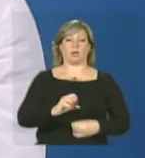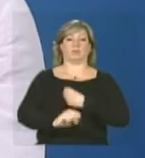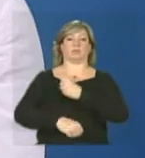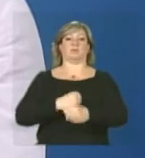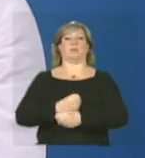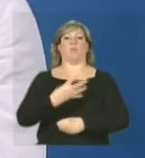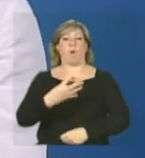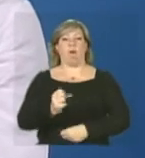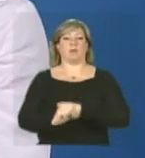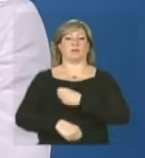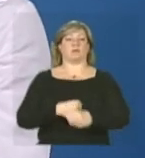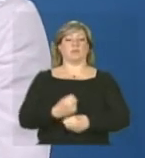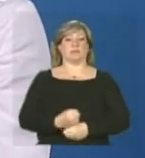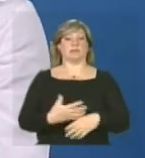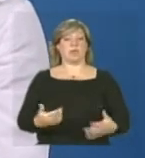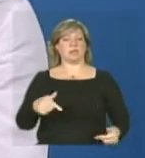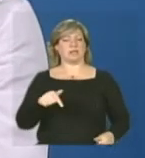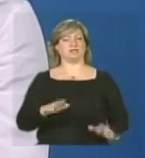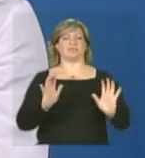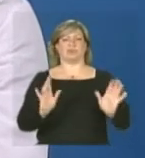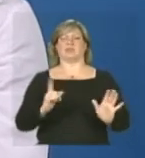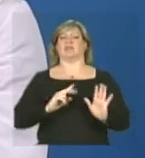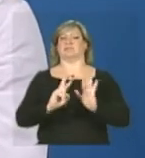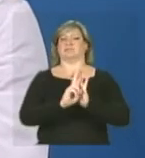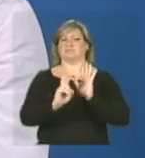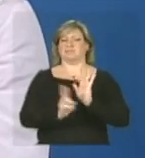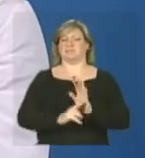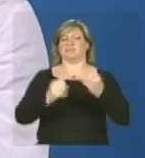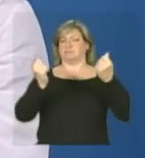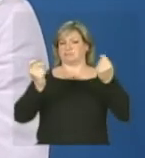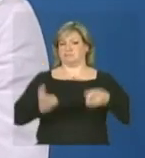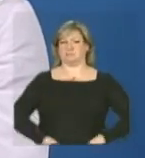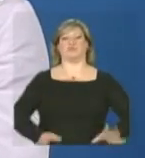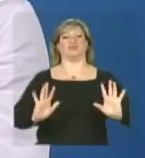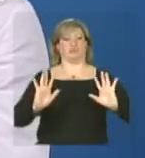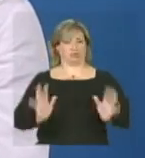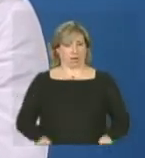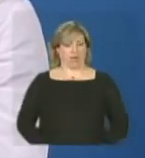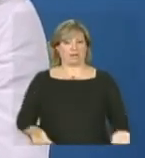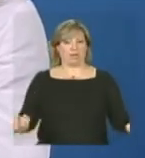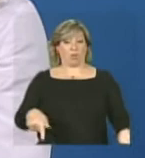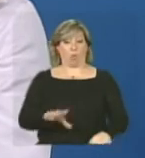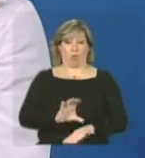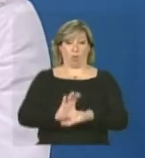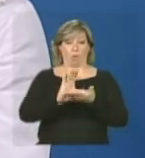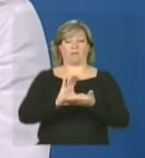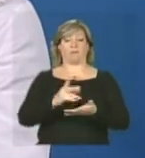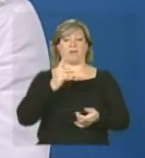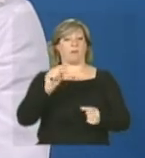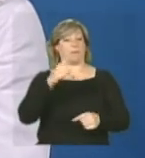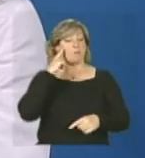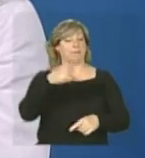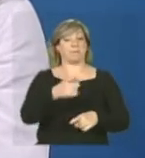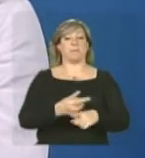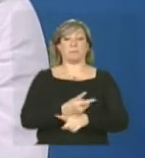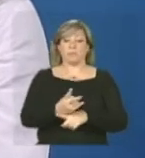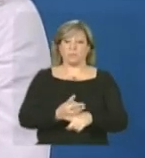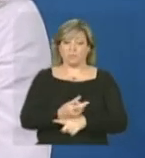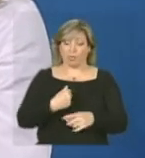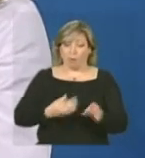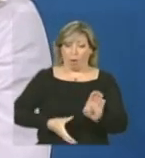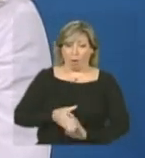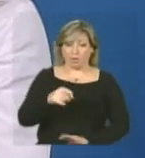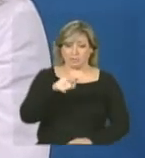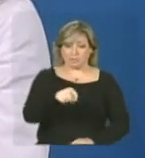uma série de isso já está bem regulamentado, né? Então, o conselho é procure conhecer a legislação e